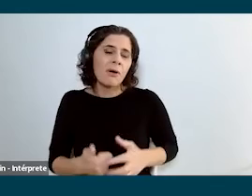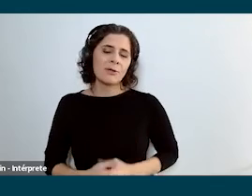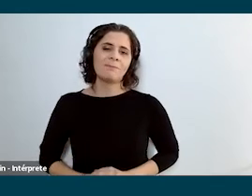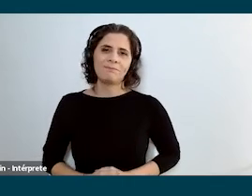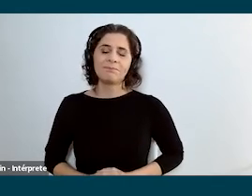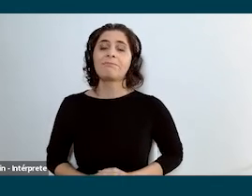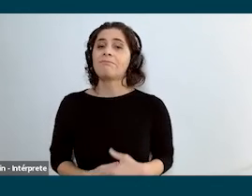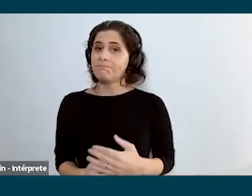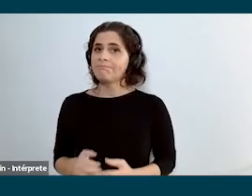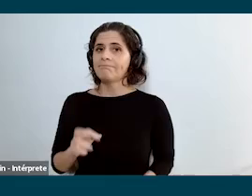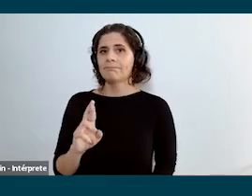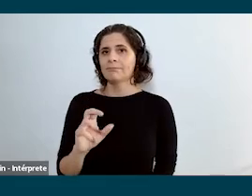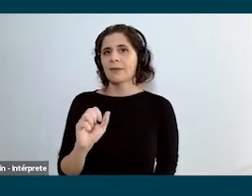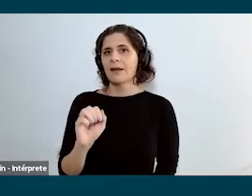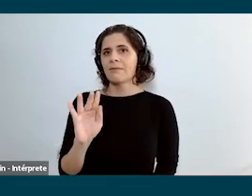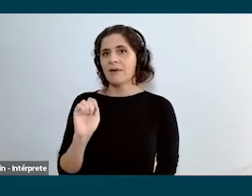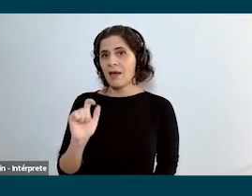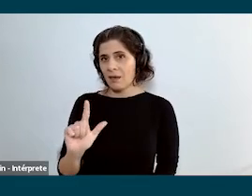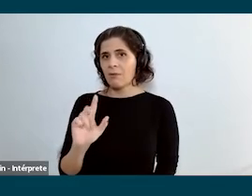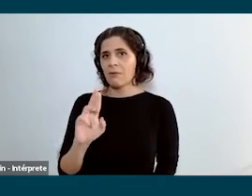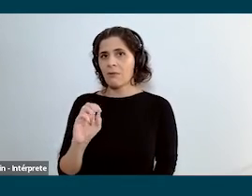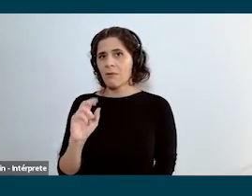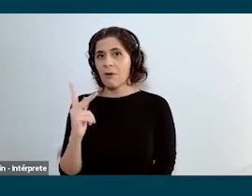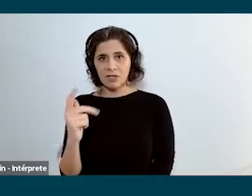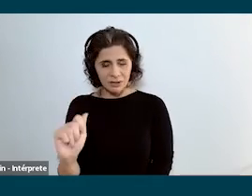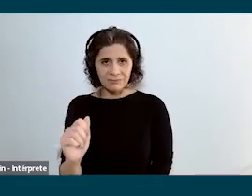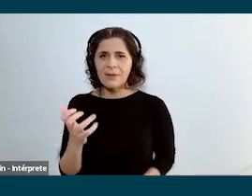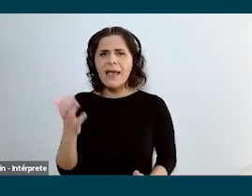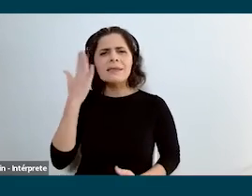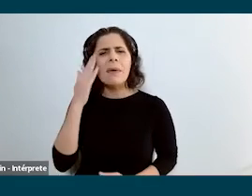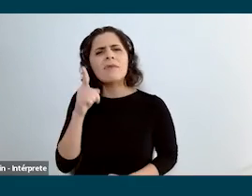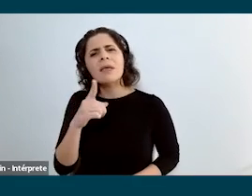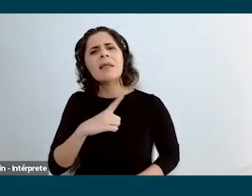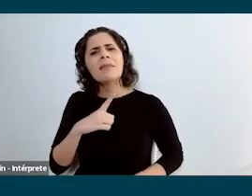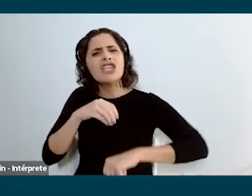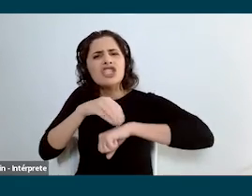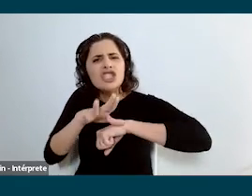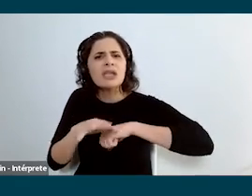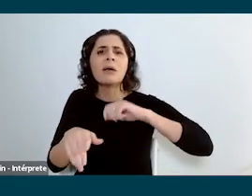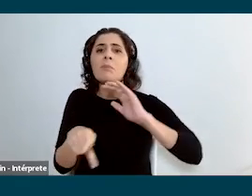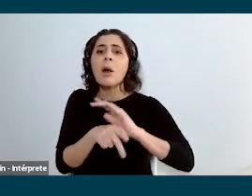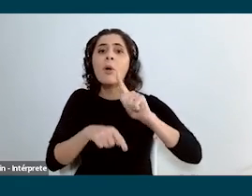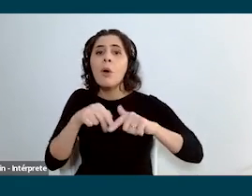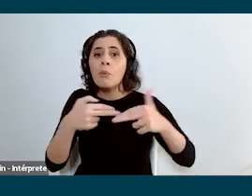Muito bom. Daí, o Rafael Rocha quer saber se você tem alguma dica para produtos que sejam B2C.